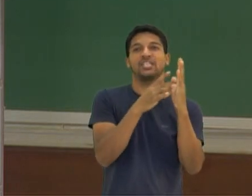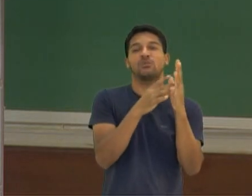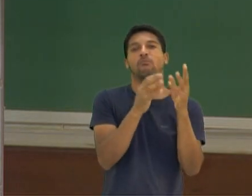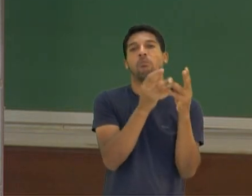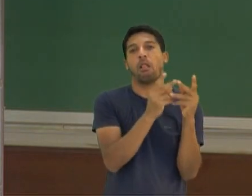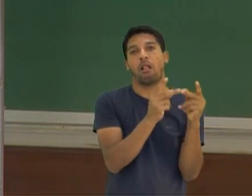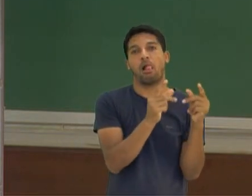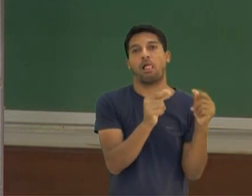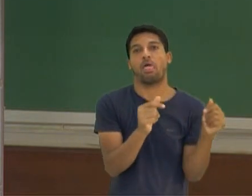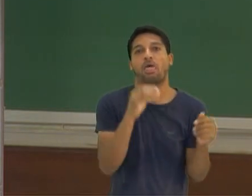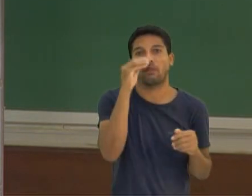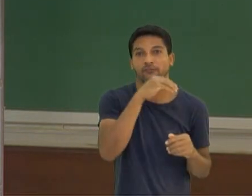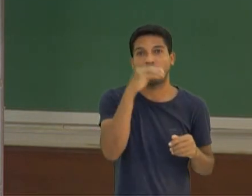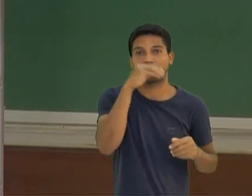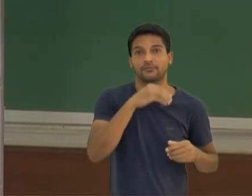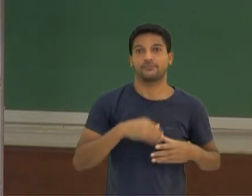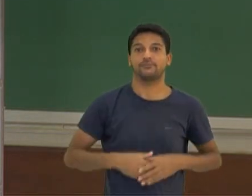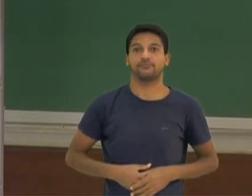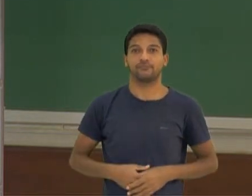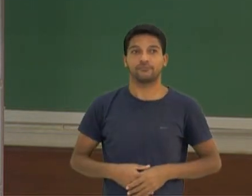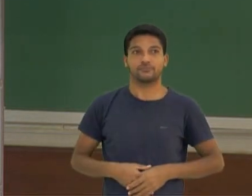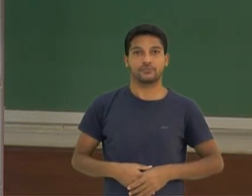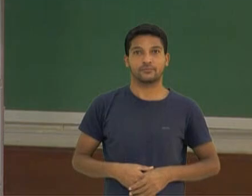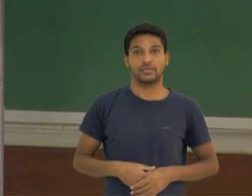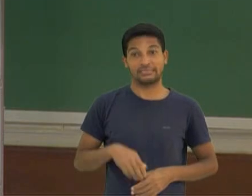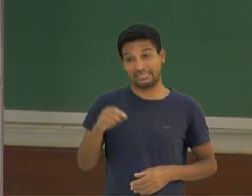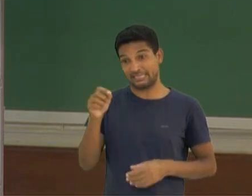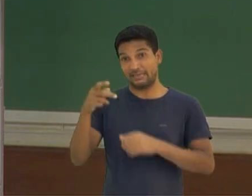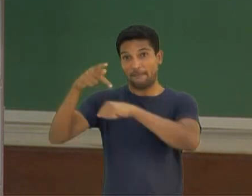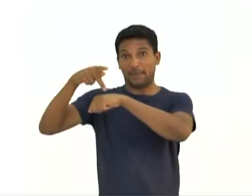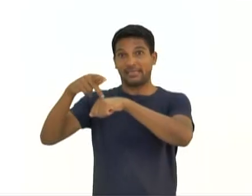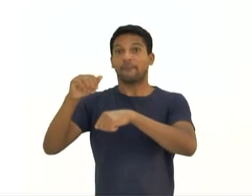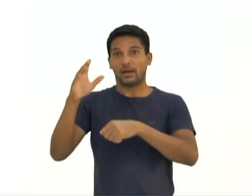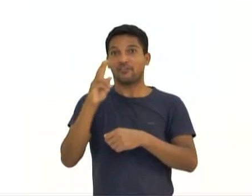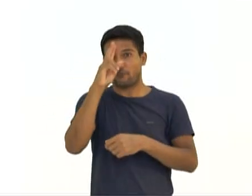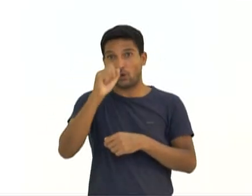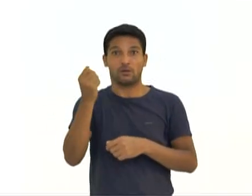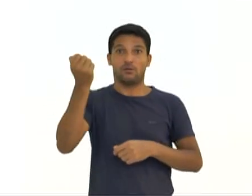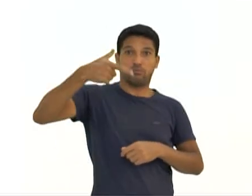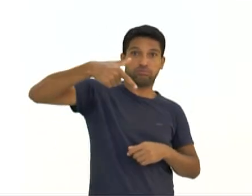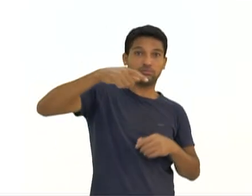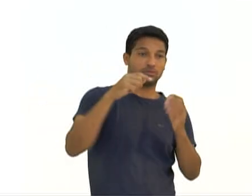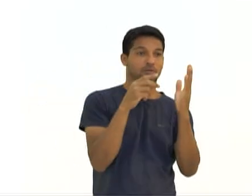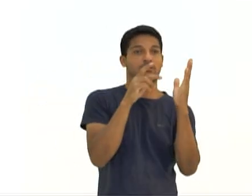de bola? Maravilha, então. Nós temos também, pessoal, a questão da